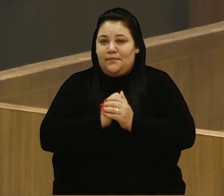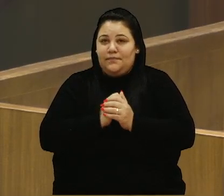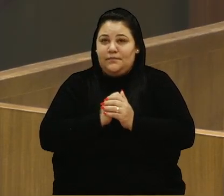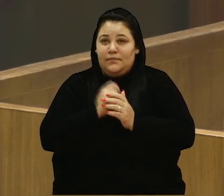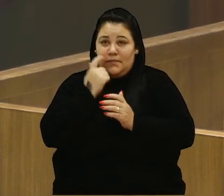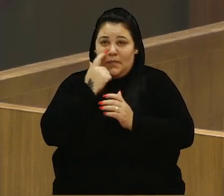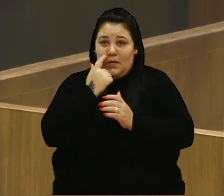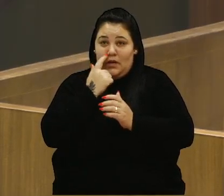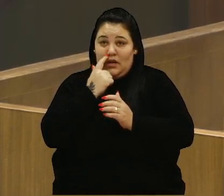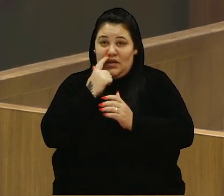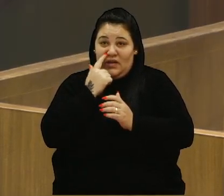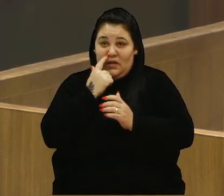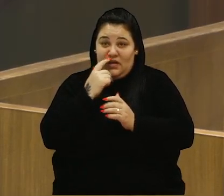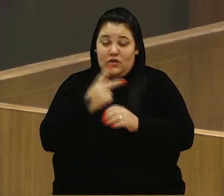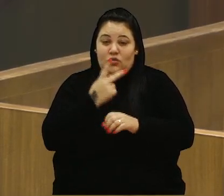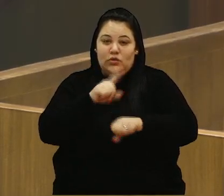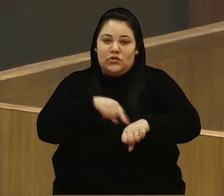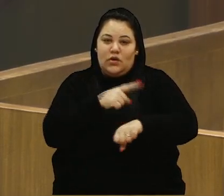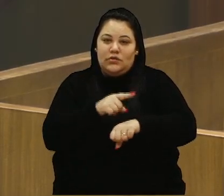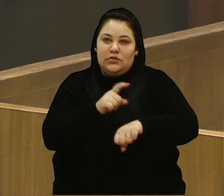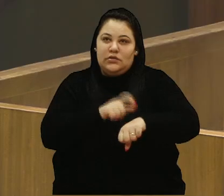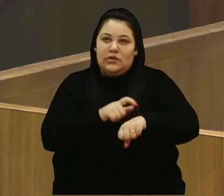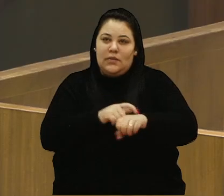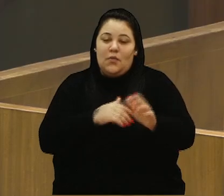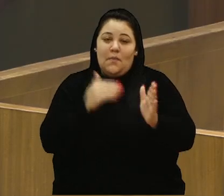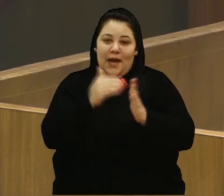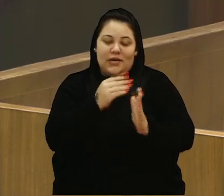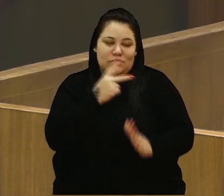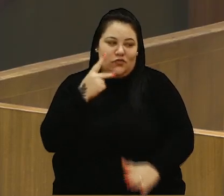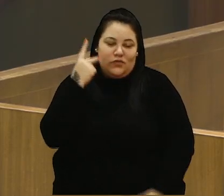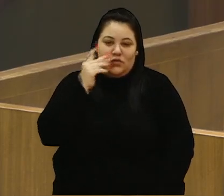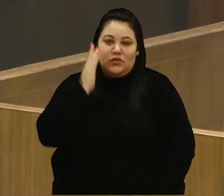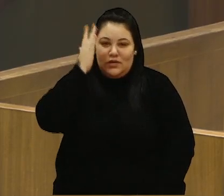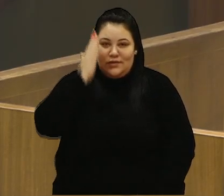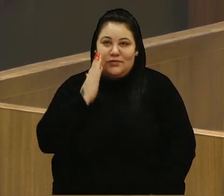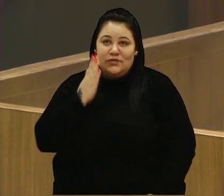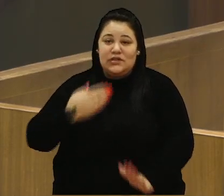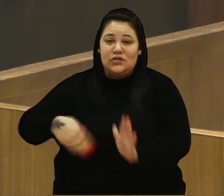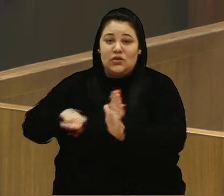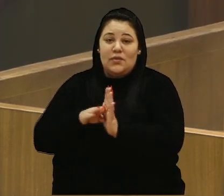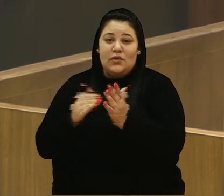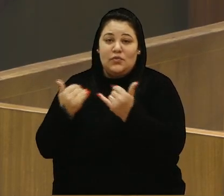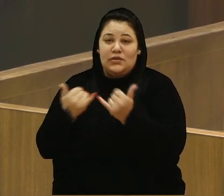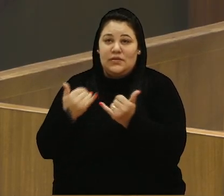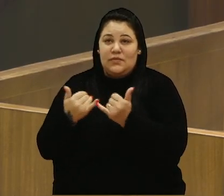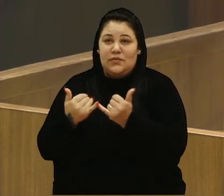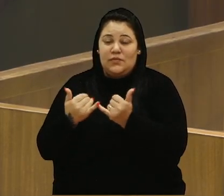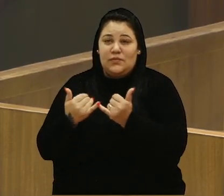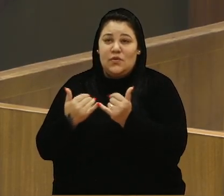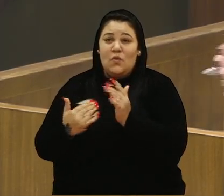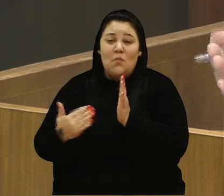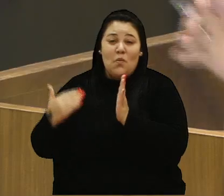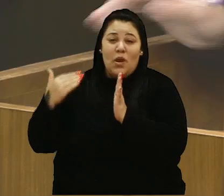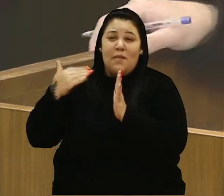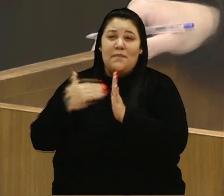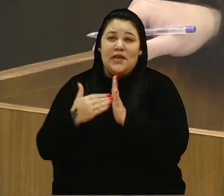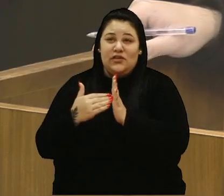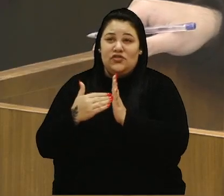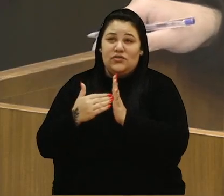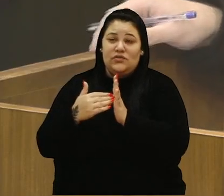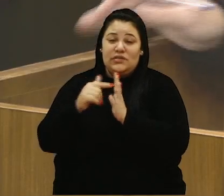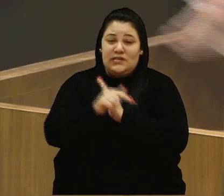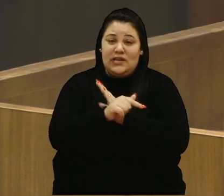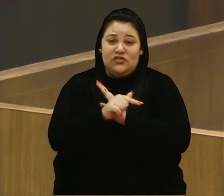horas o tempo máximo e passa para ser 3 horas ali, vereador Daiane. O estacionamento, por exemplo, a tolerância de 7 minutos passa a ser para 15